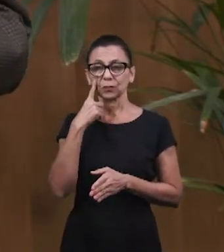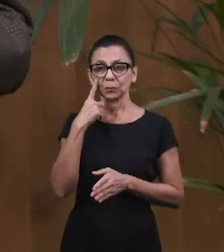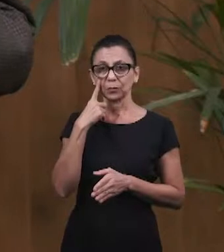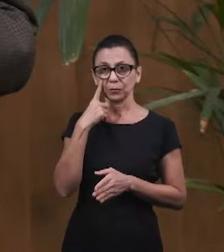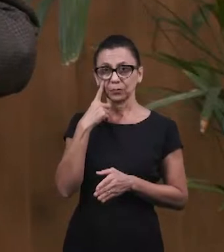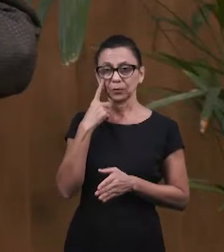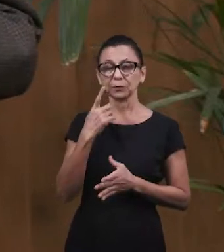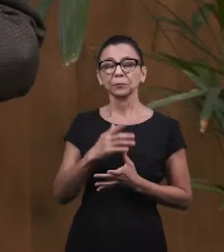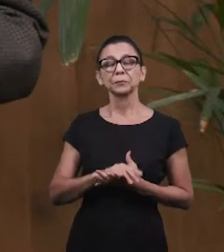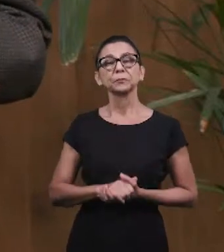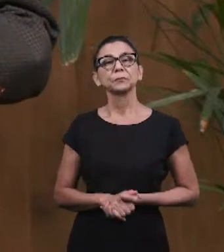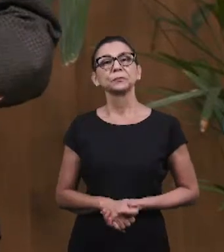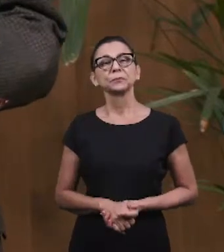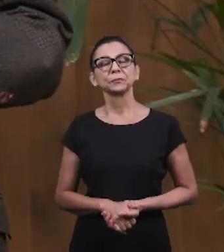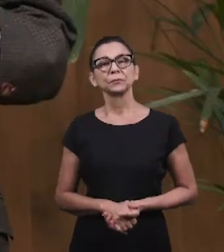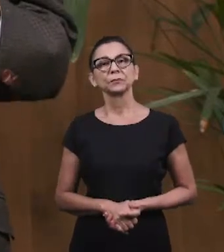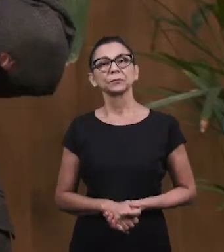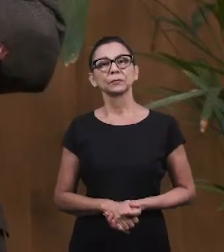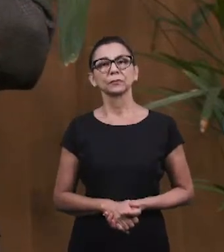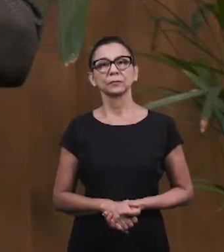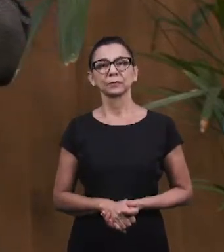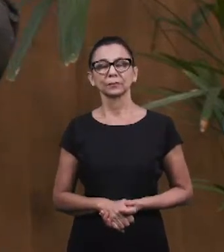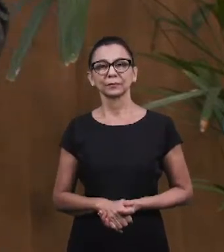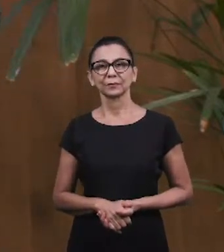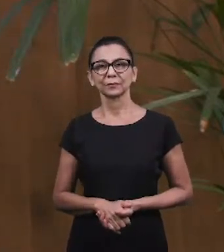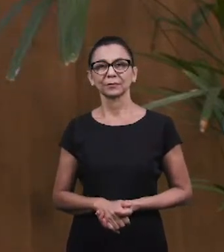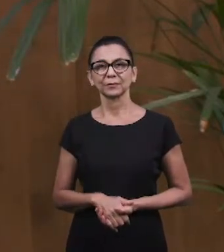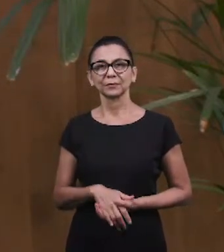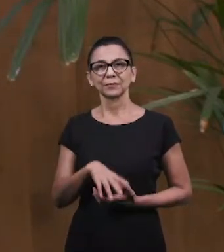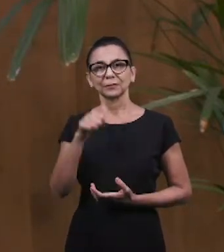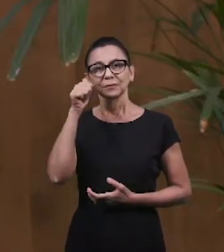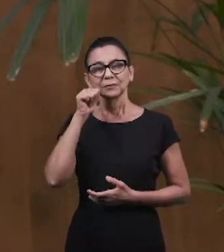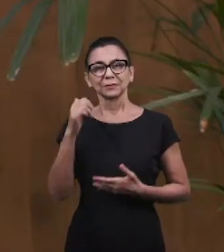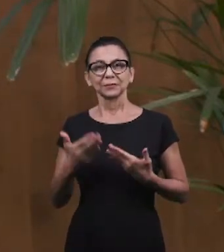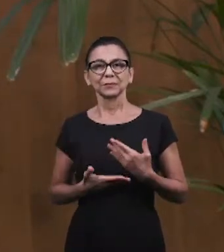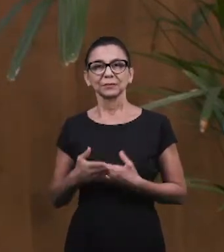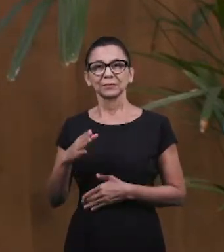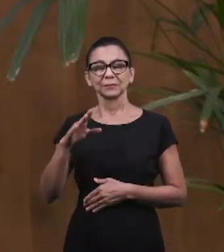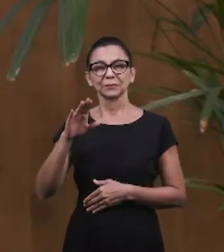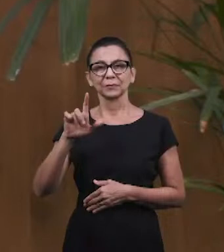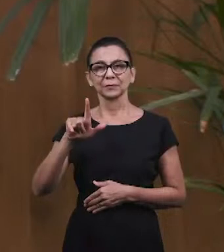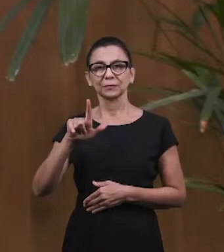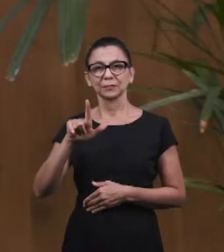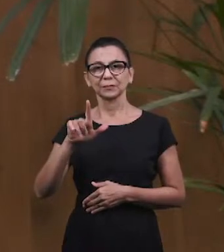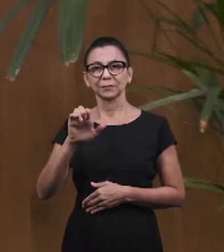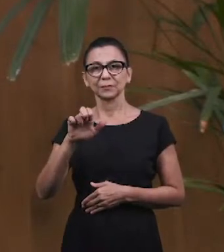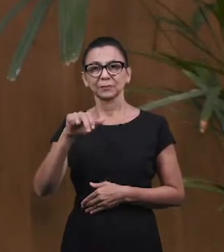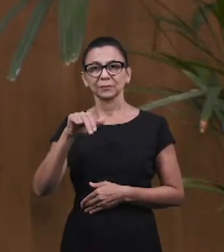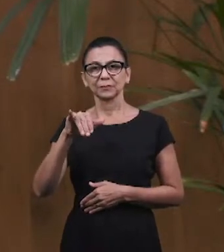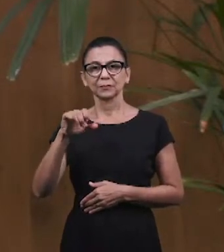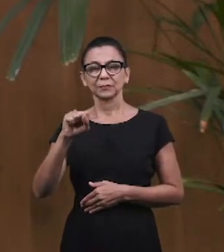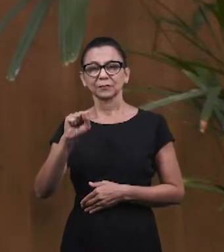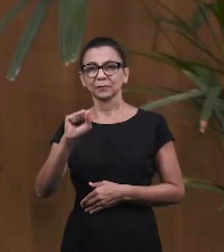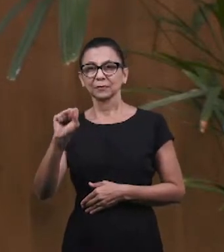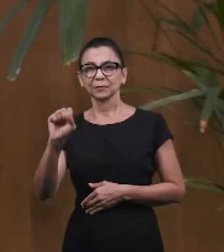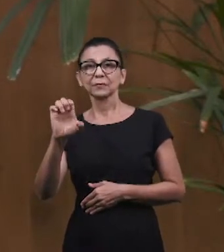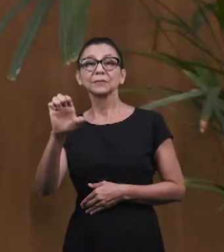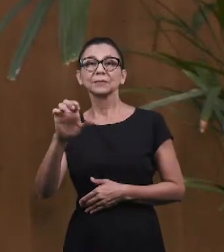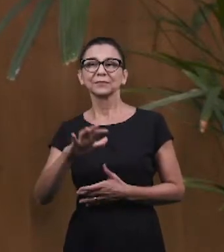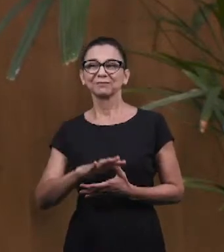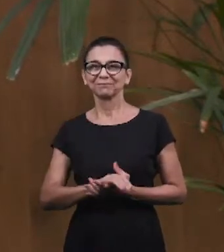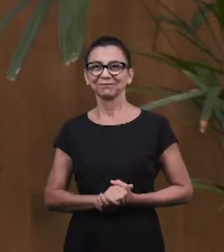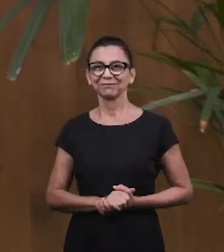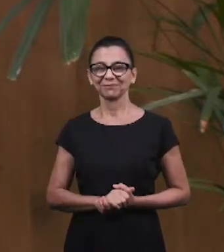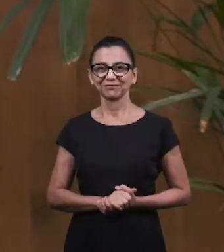por sinal muito bem dada, é a nossa irmã Lenice. A irmã Lenice é do grupo de senhoras da nossa igreja lá em Porto Seguro.